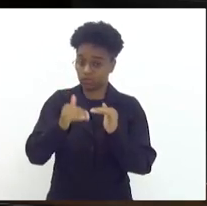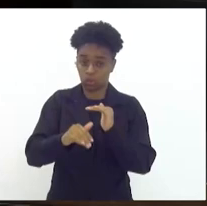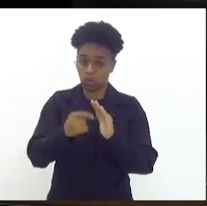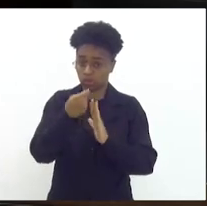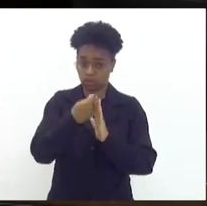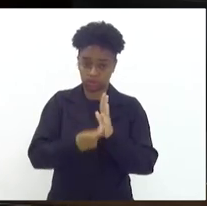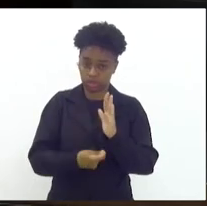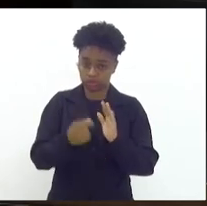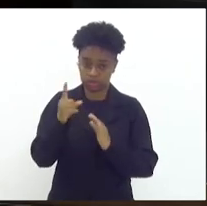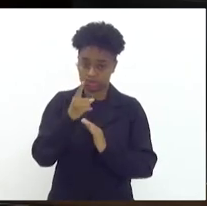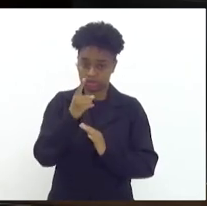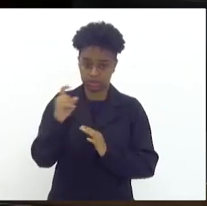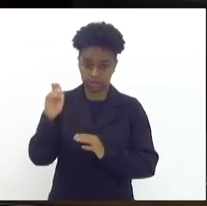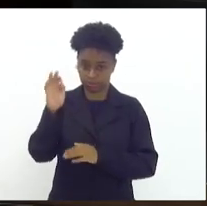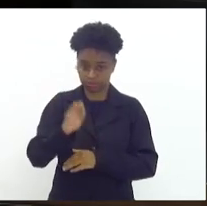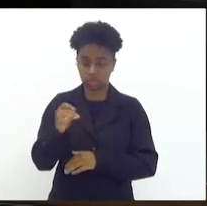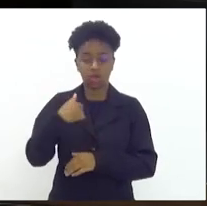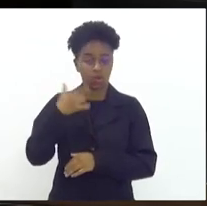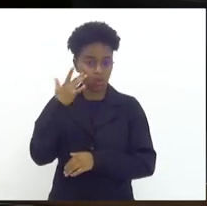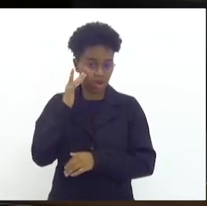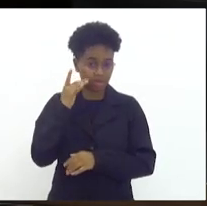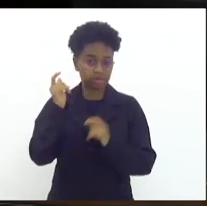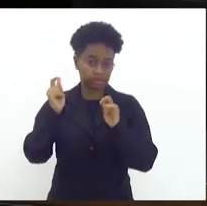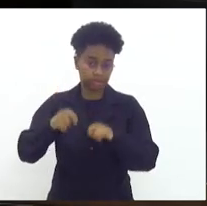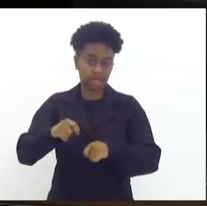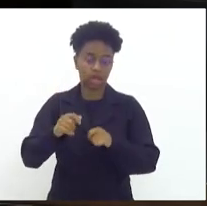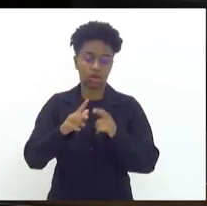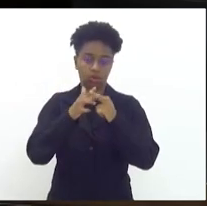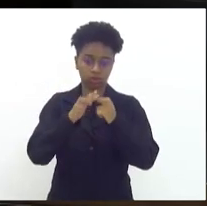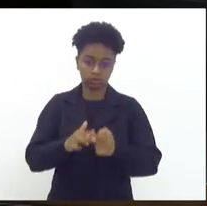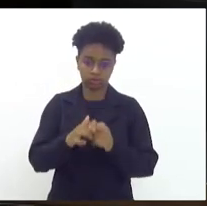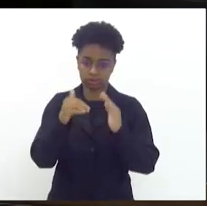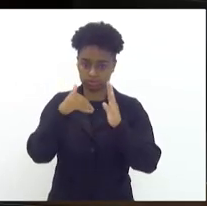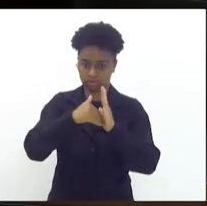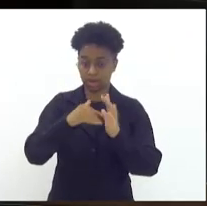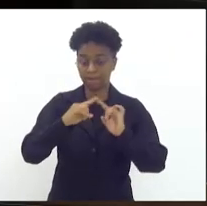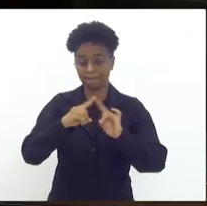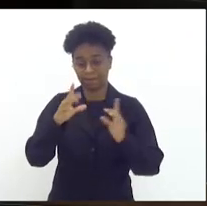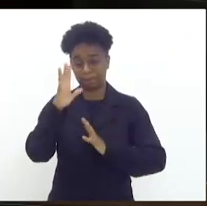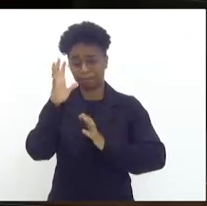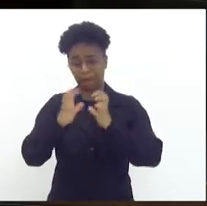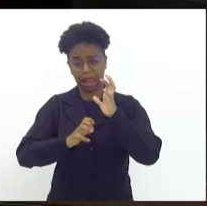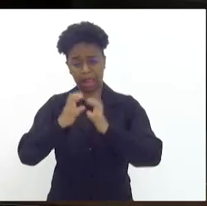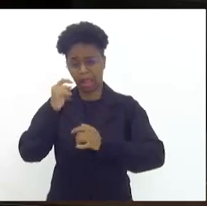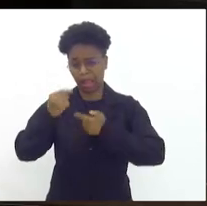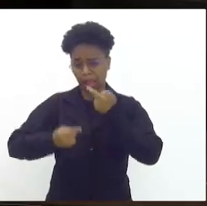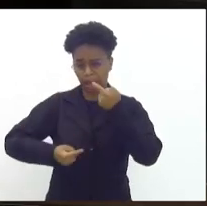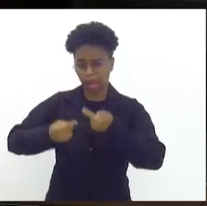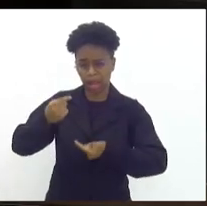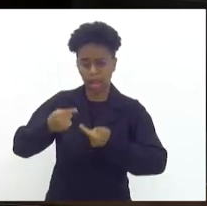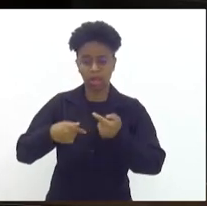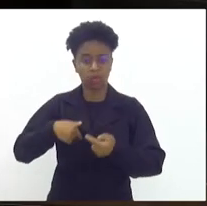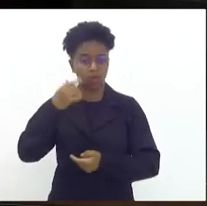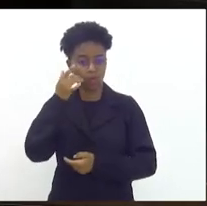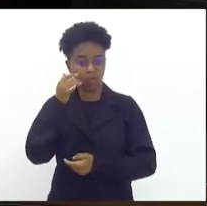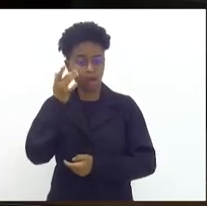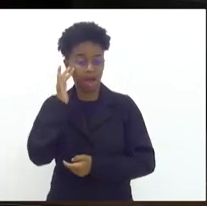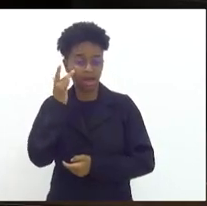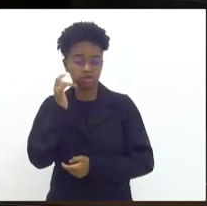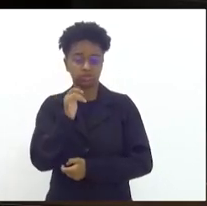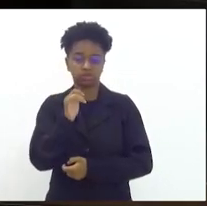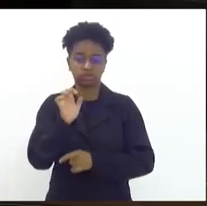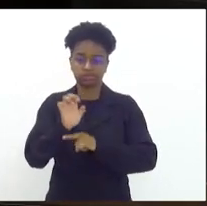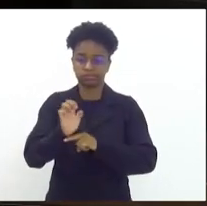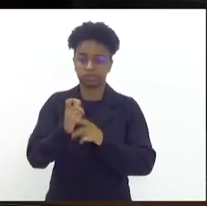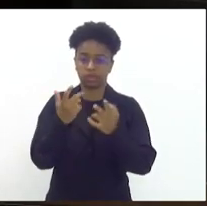é possível sim consertar no senado Mas a briga vai ser muito grande e eu acho que estados como São Paulo Rio de Janeiro que